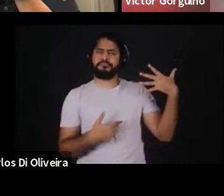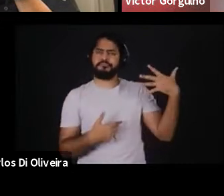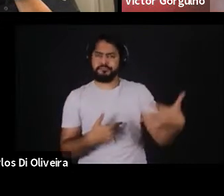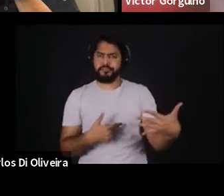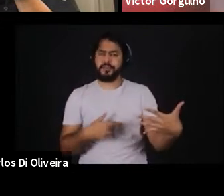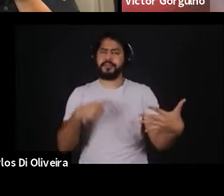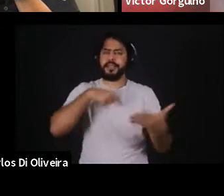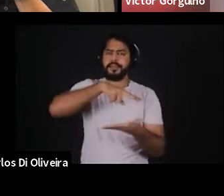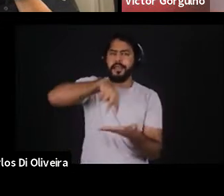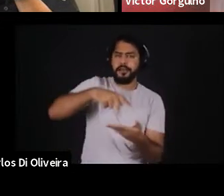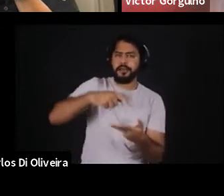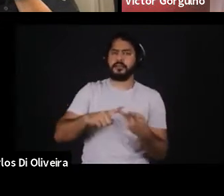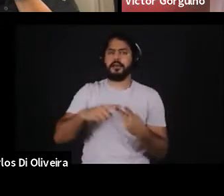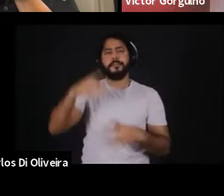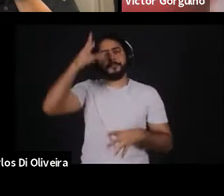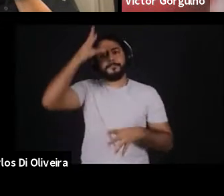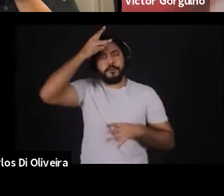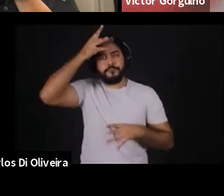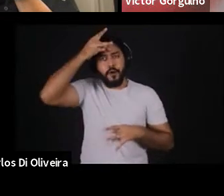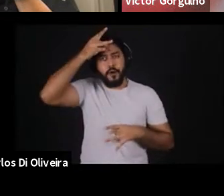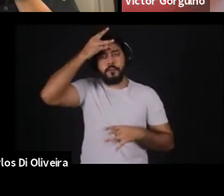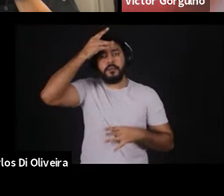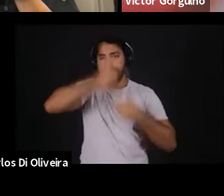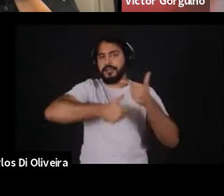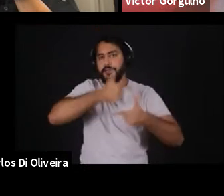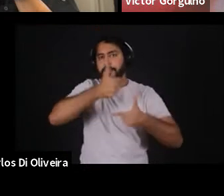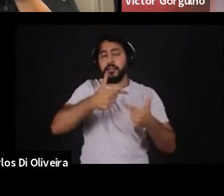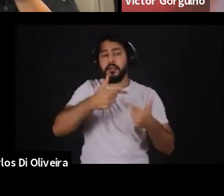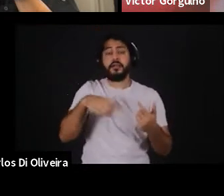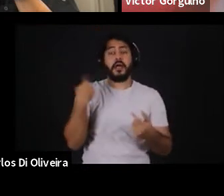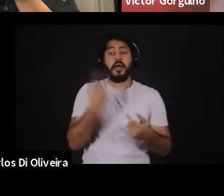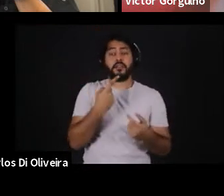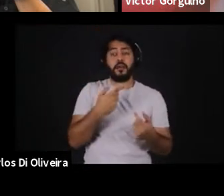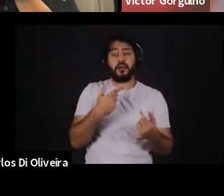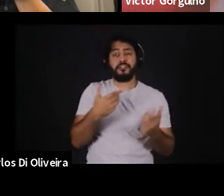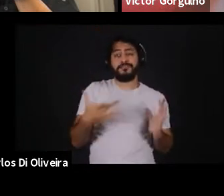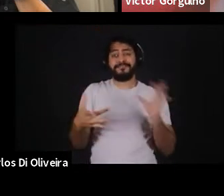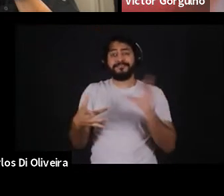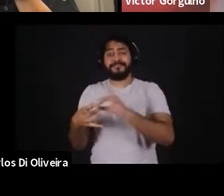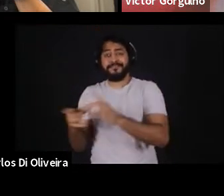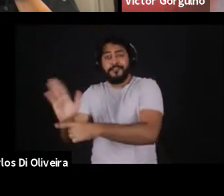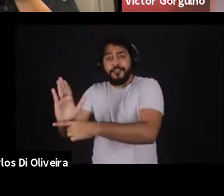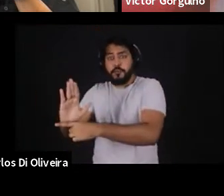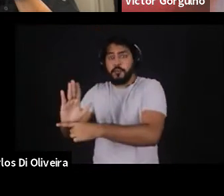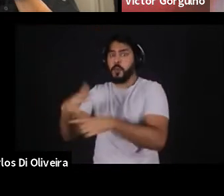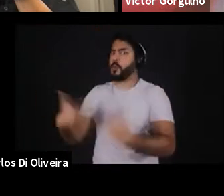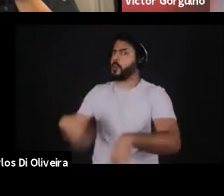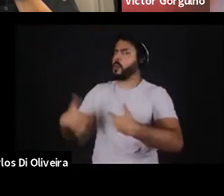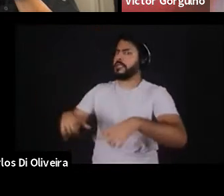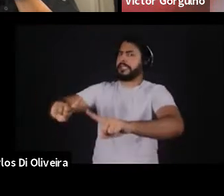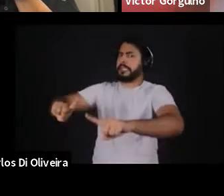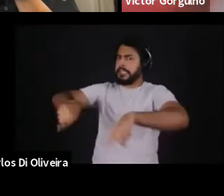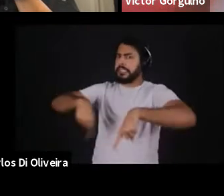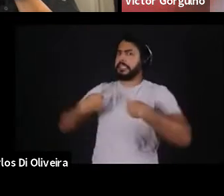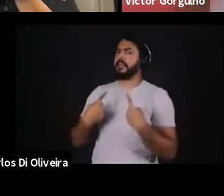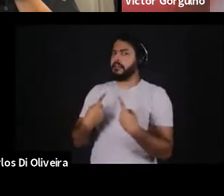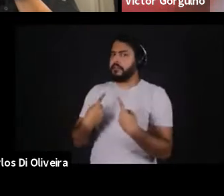performance. E olhar para o filme foi um desafio grande porque a gente queria, de alguma maneira,